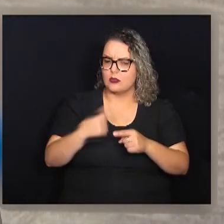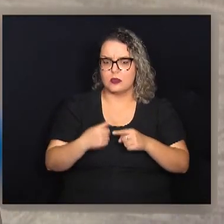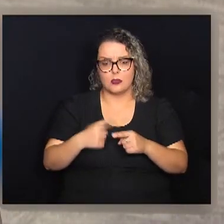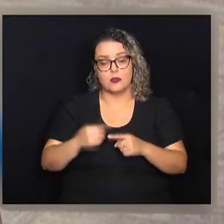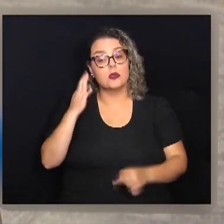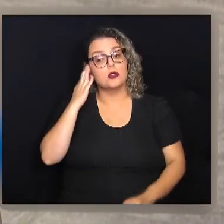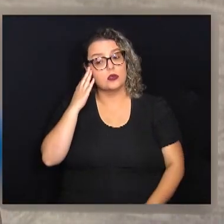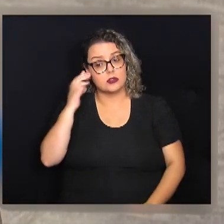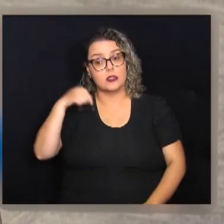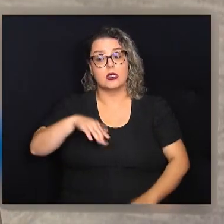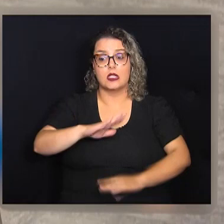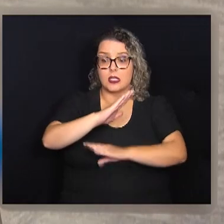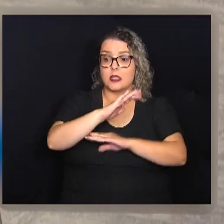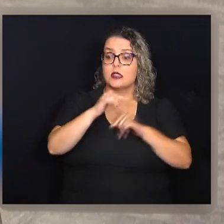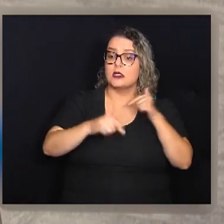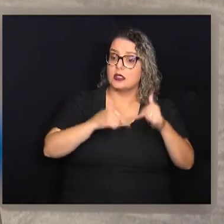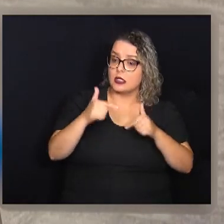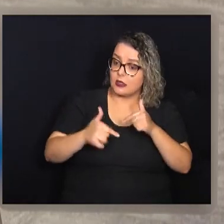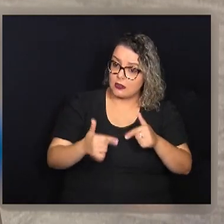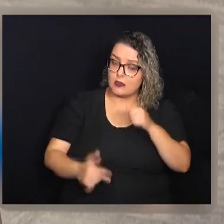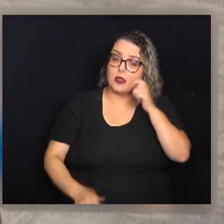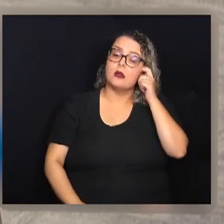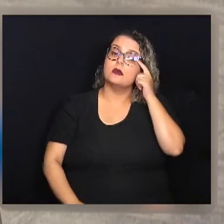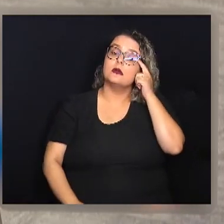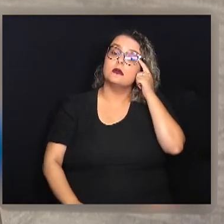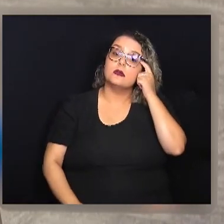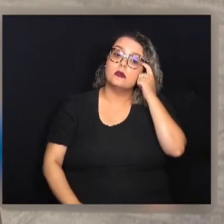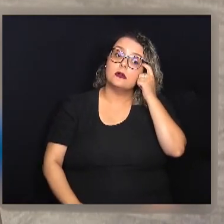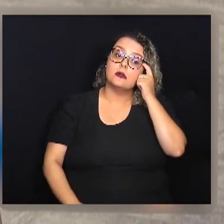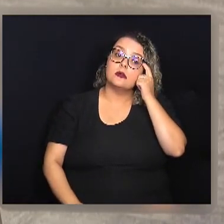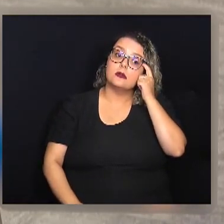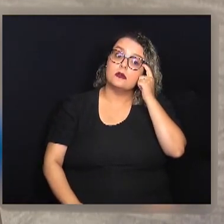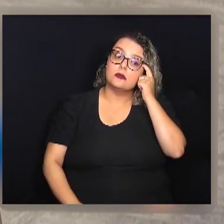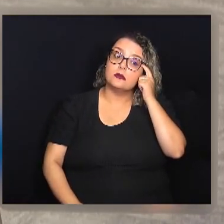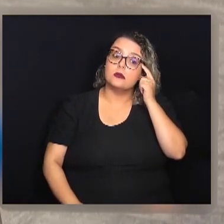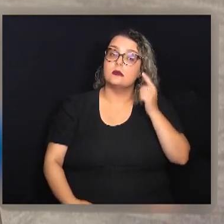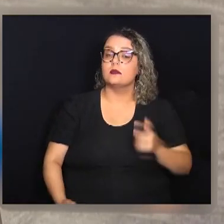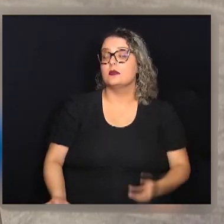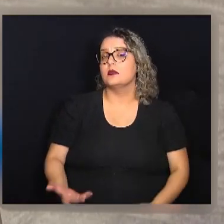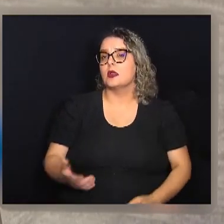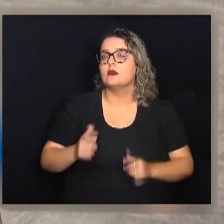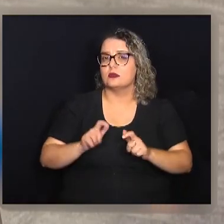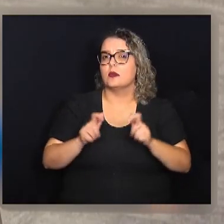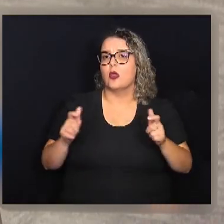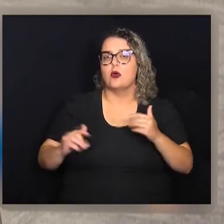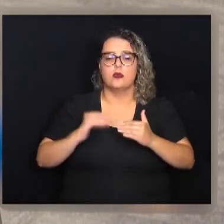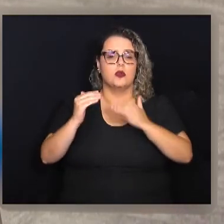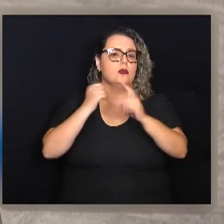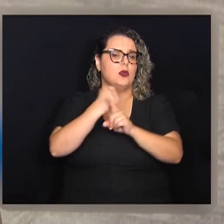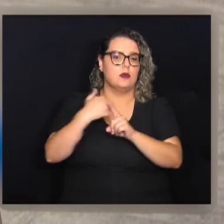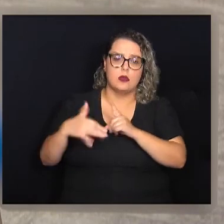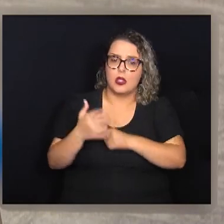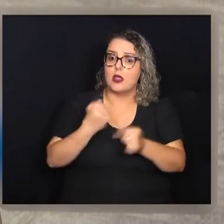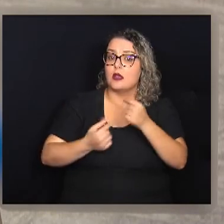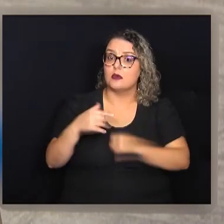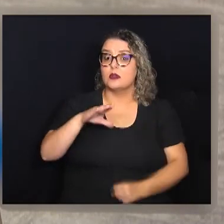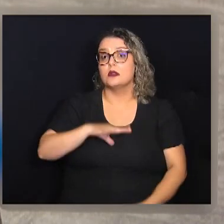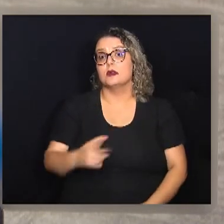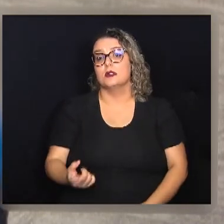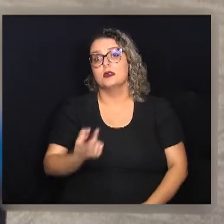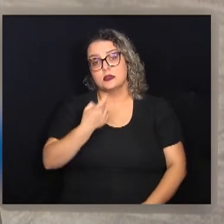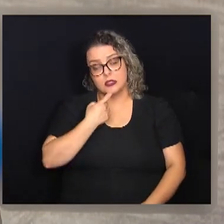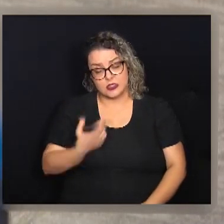contato, mas já estejam capacitados na utilização. O Vinícius, por exemplo, teve contato com o mundo dos drones ainda